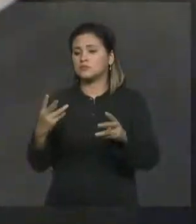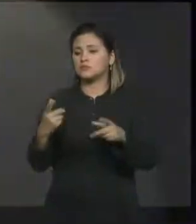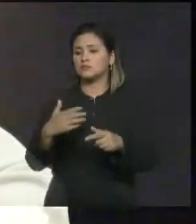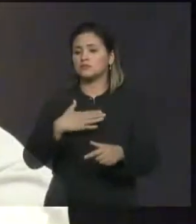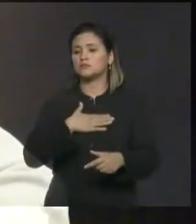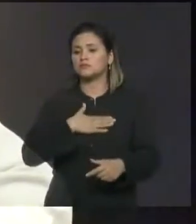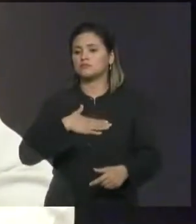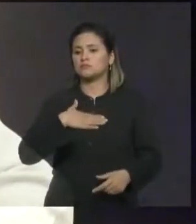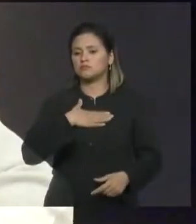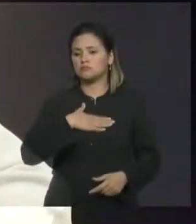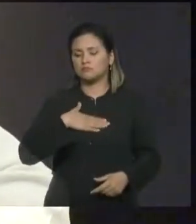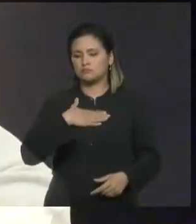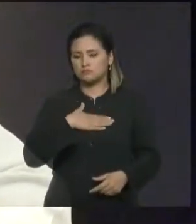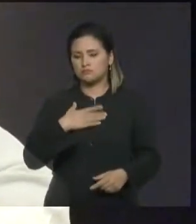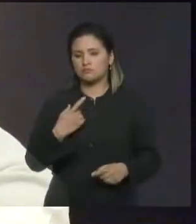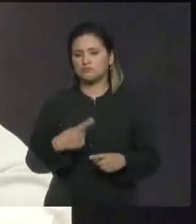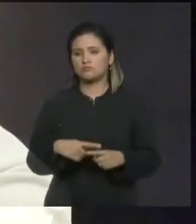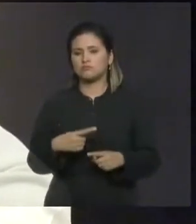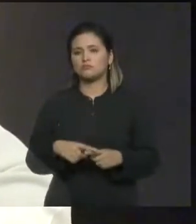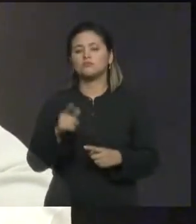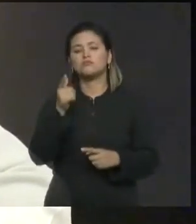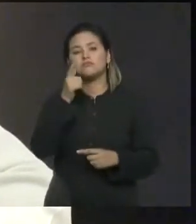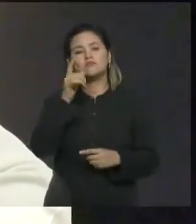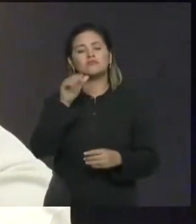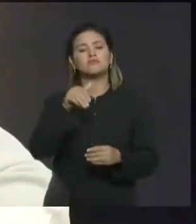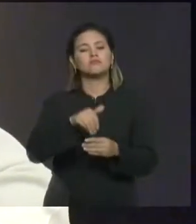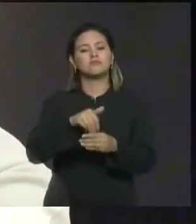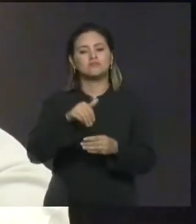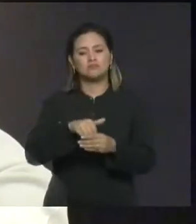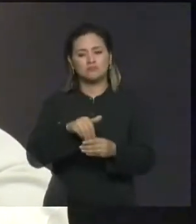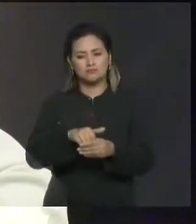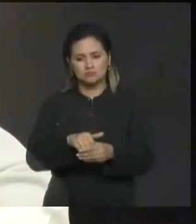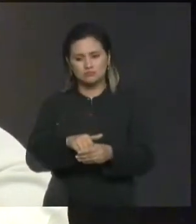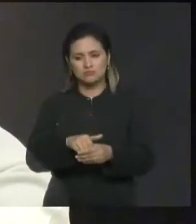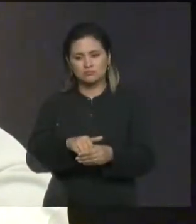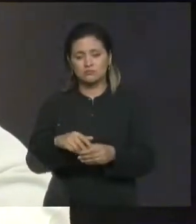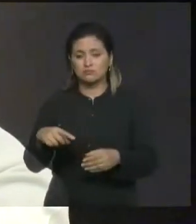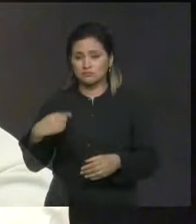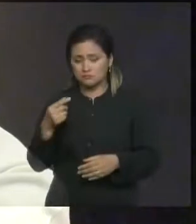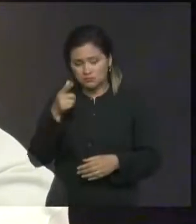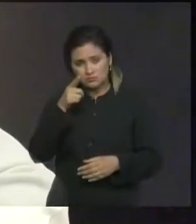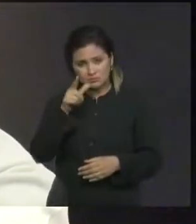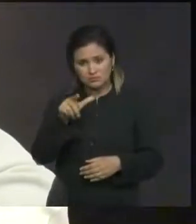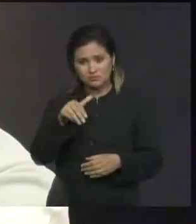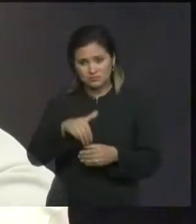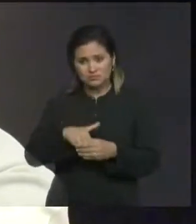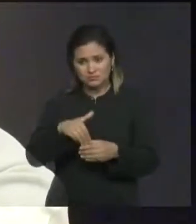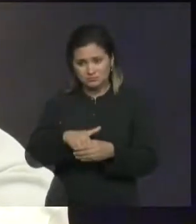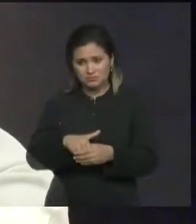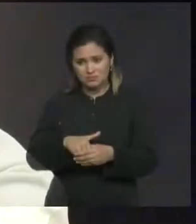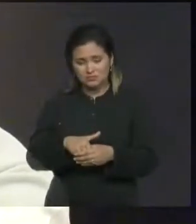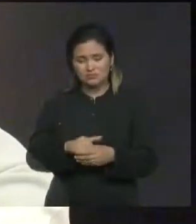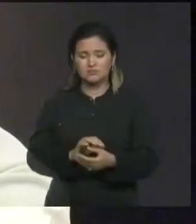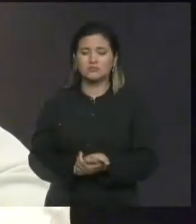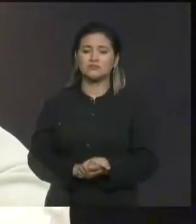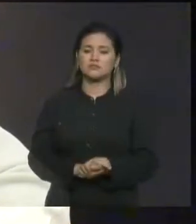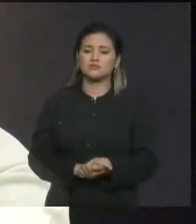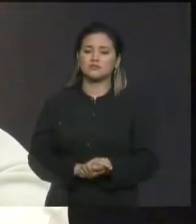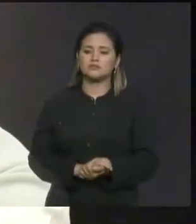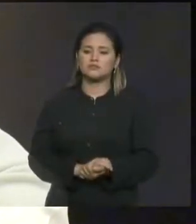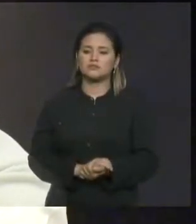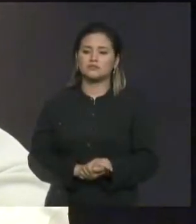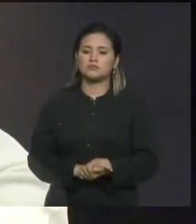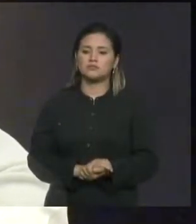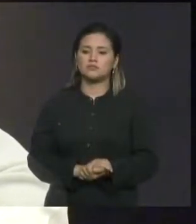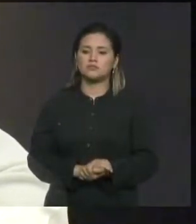felizes comemorando a nossa eleição. Nós nos elegemos para esse mandato, presidente. E eu, como é